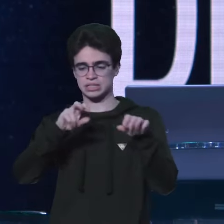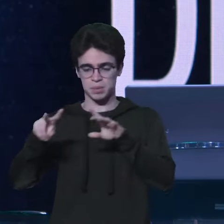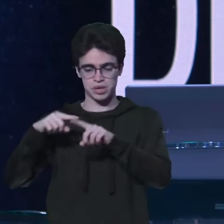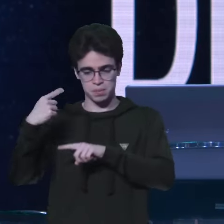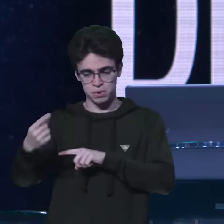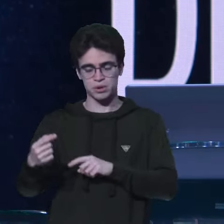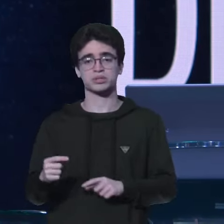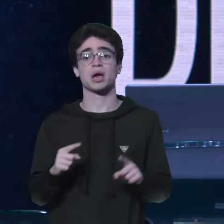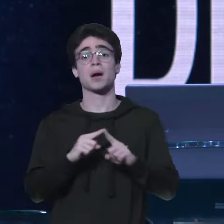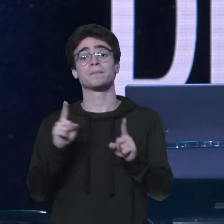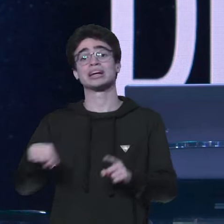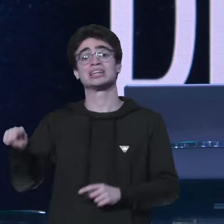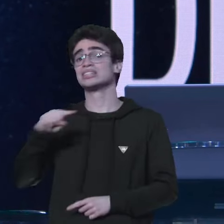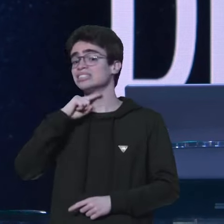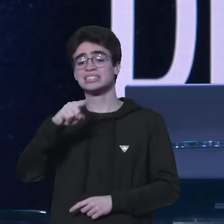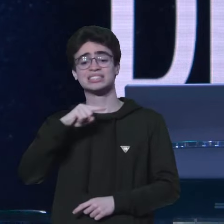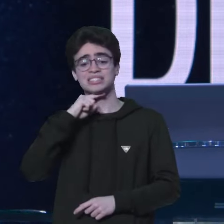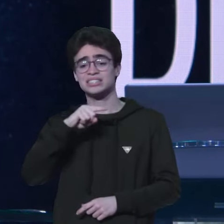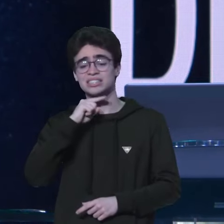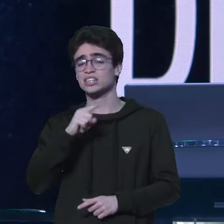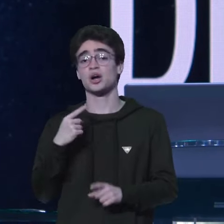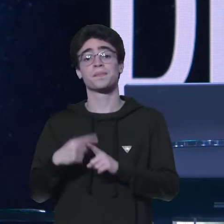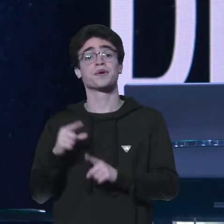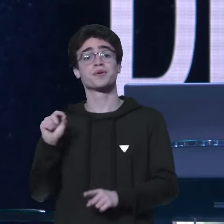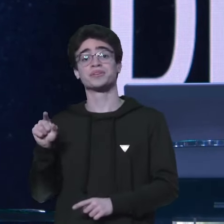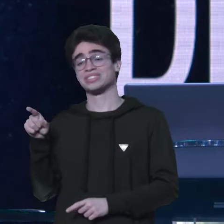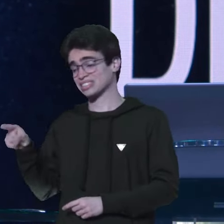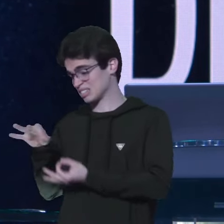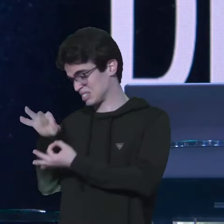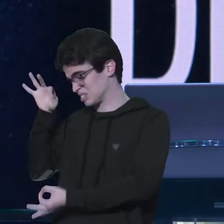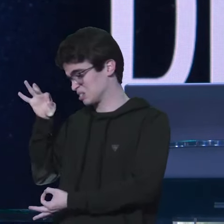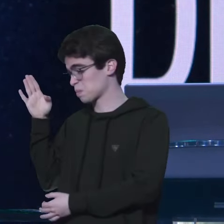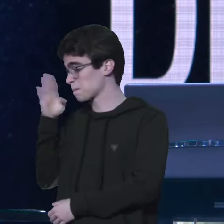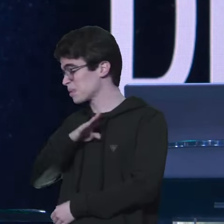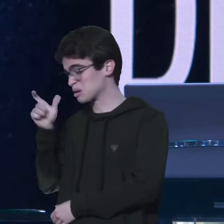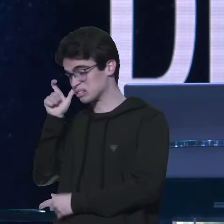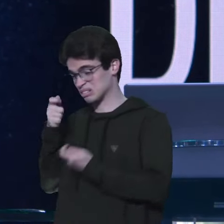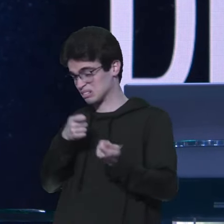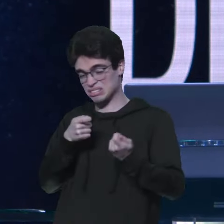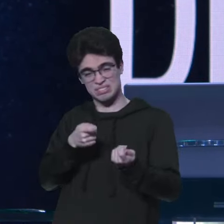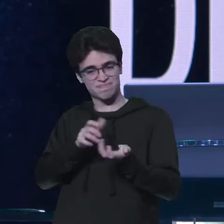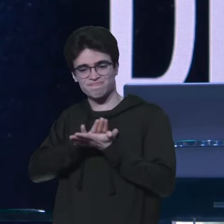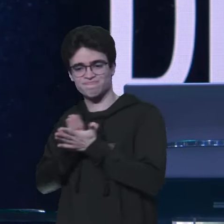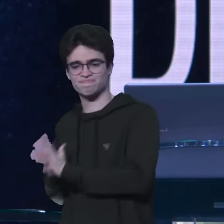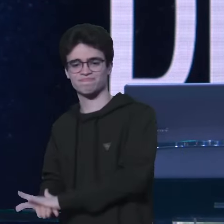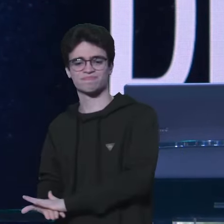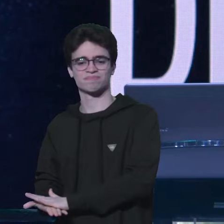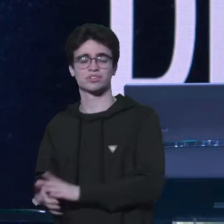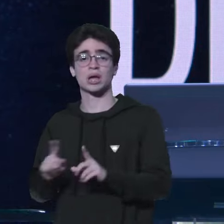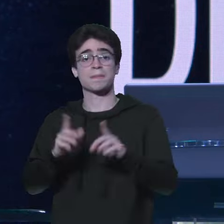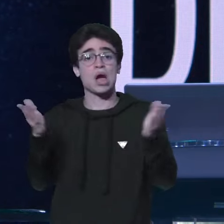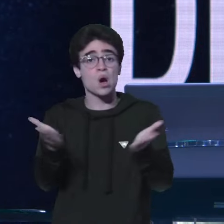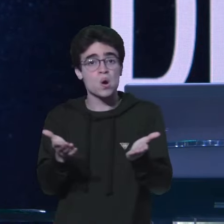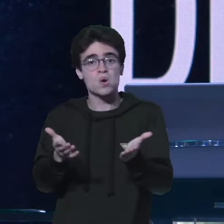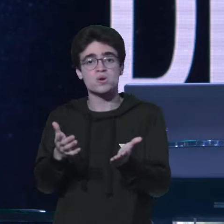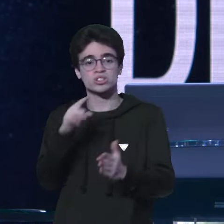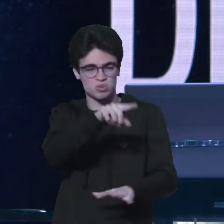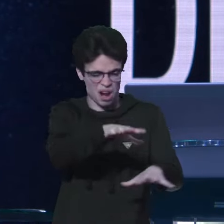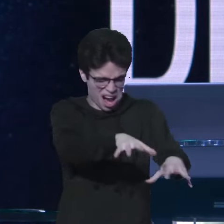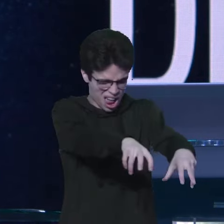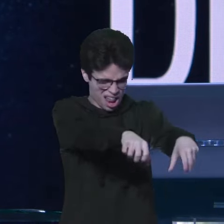eles não conseguiram, porque o reino de Piton não pode com o reino de Deus. E hoje Jesus quer te tirar das